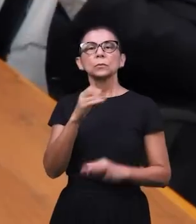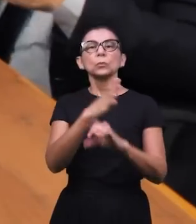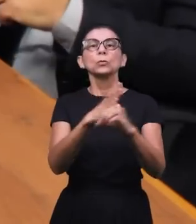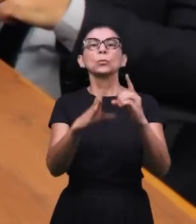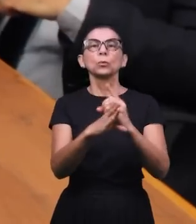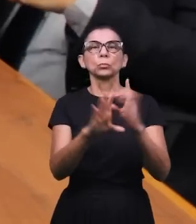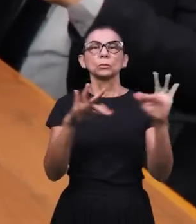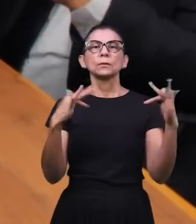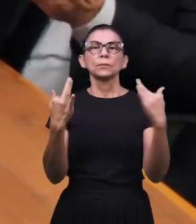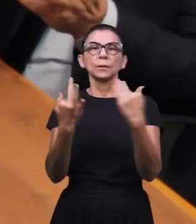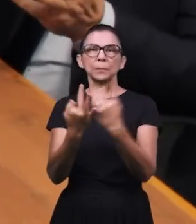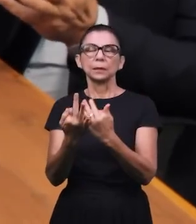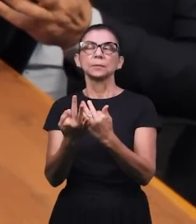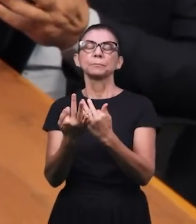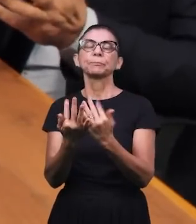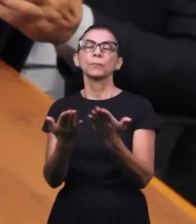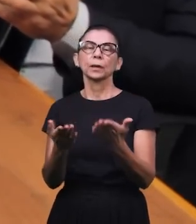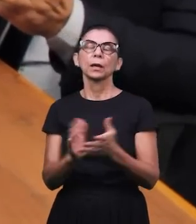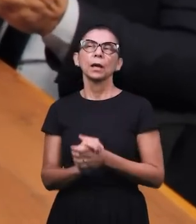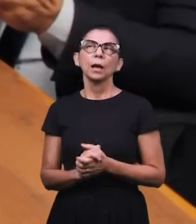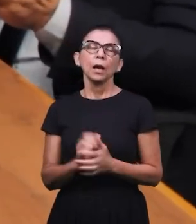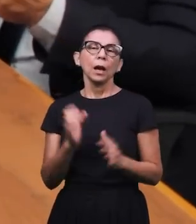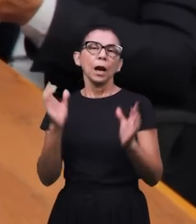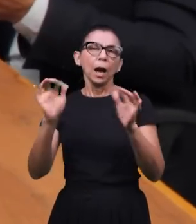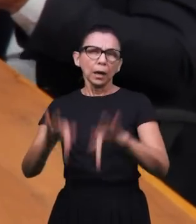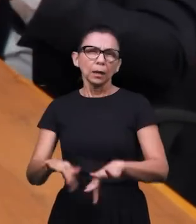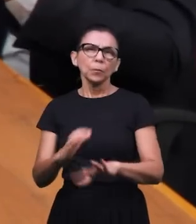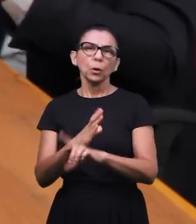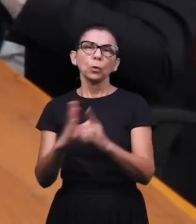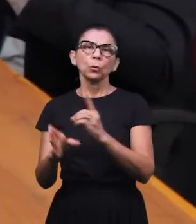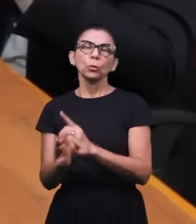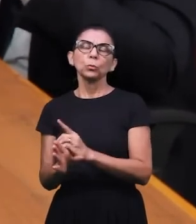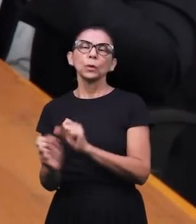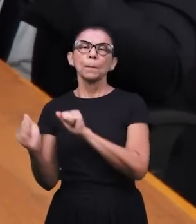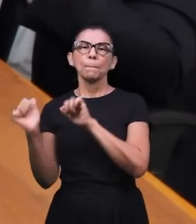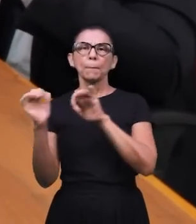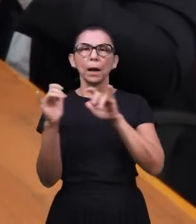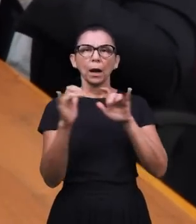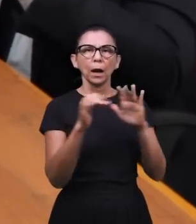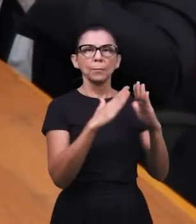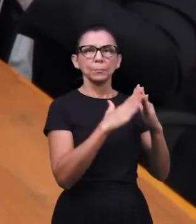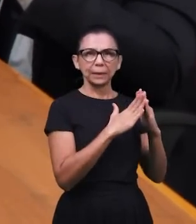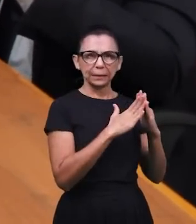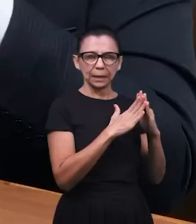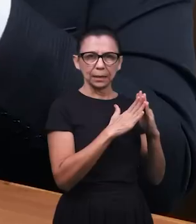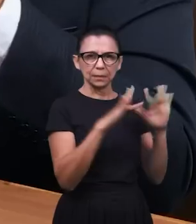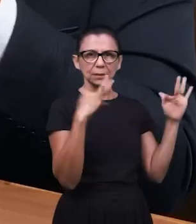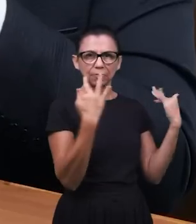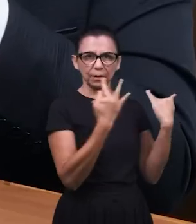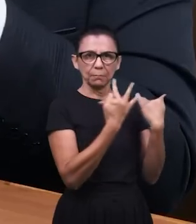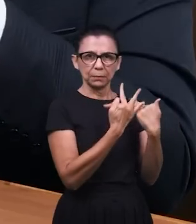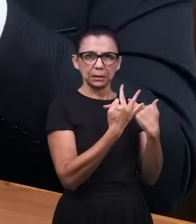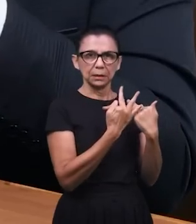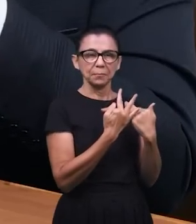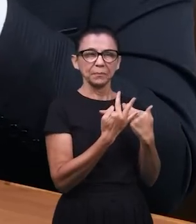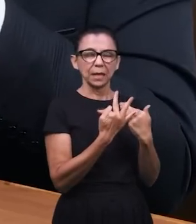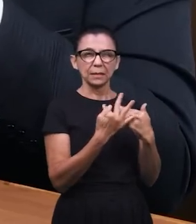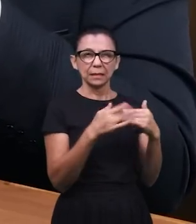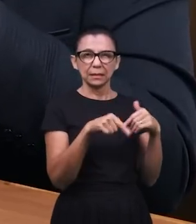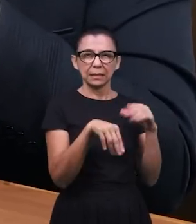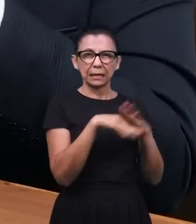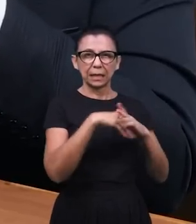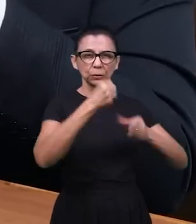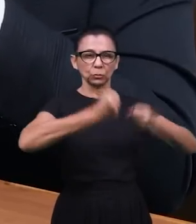entra todo mundo no carro, começa a voltar para casa. E aí, às vezes, o pai e a mãe fazem ali um comentário negativo sobre